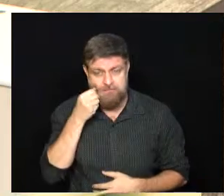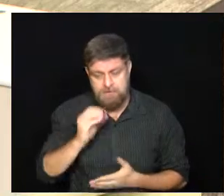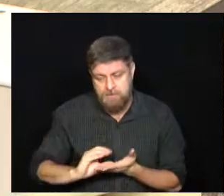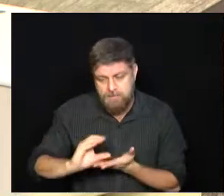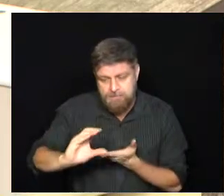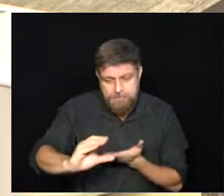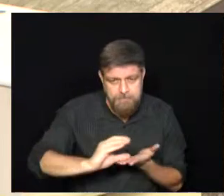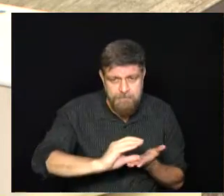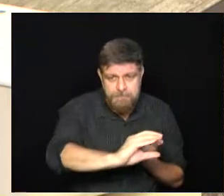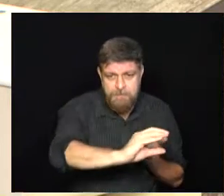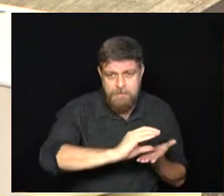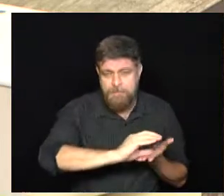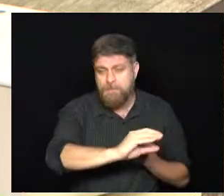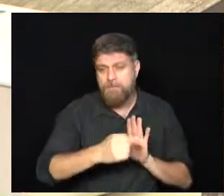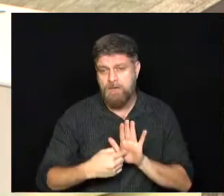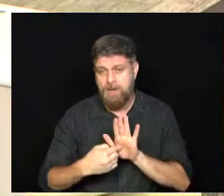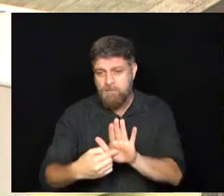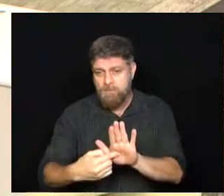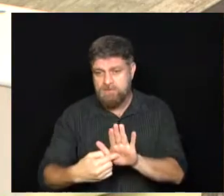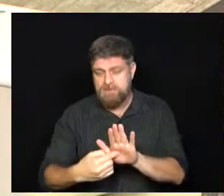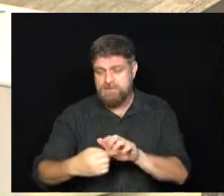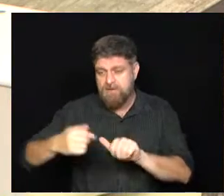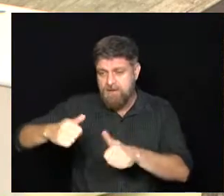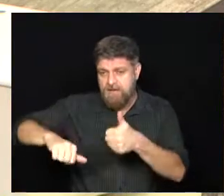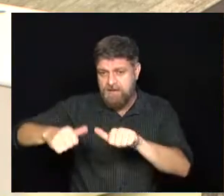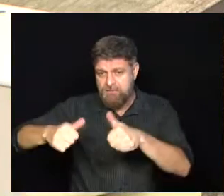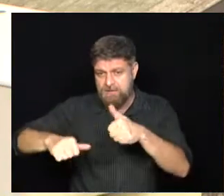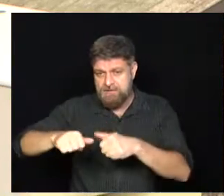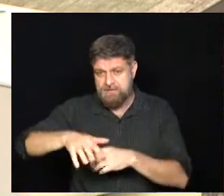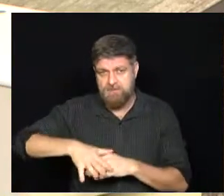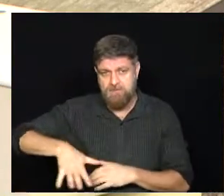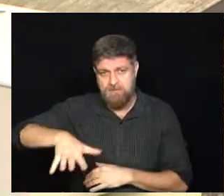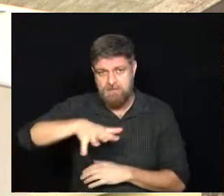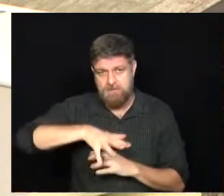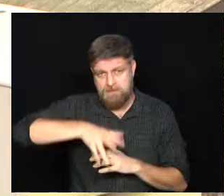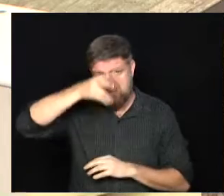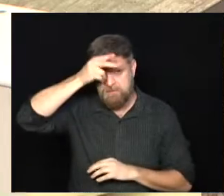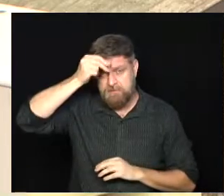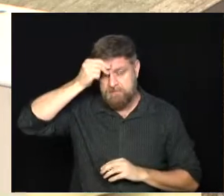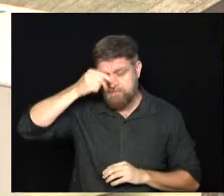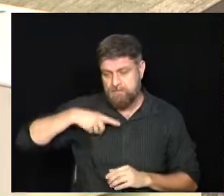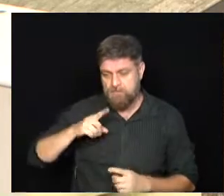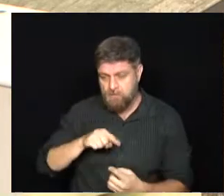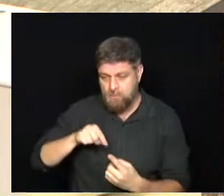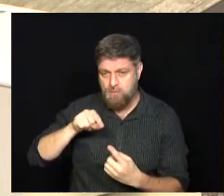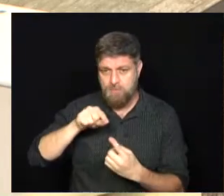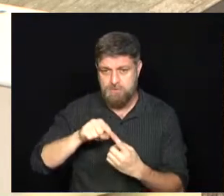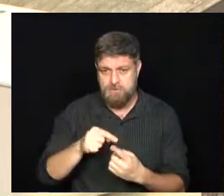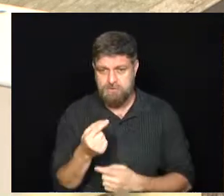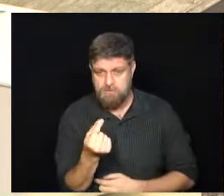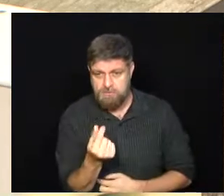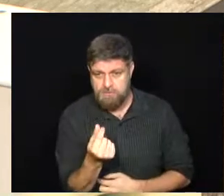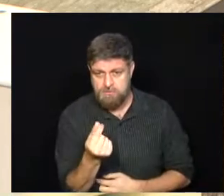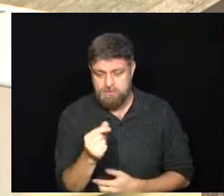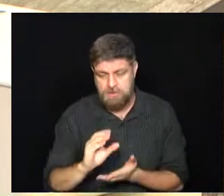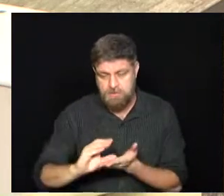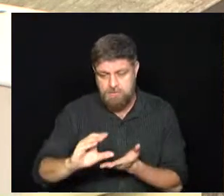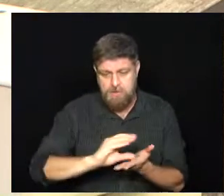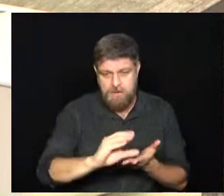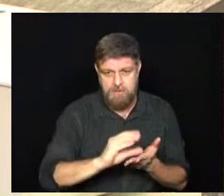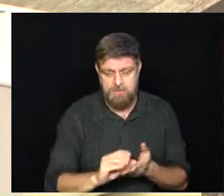para demonstração e avaliação pelo Poder Executivo das metas fiscais do segundo quadrimestre